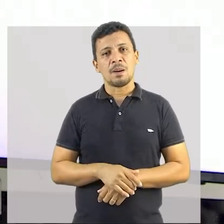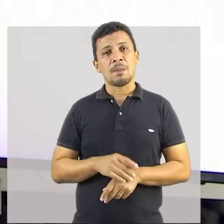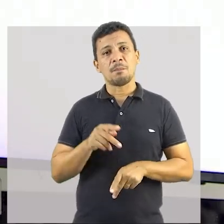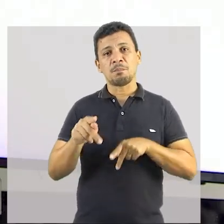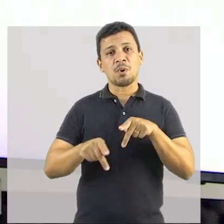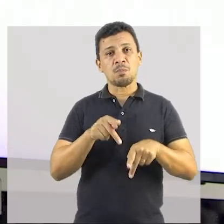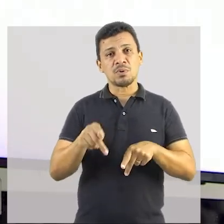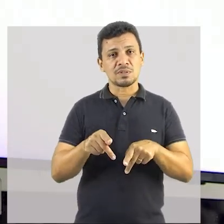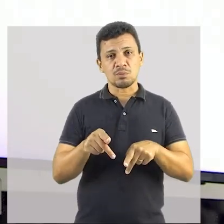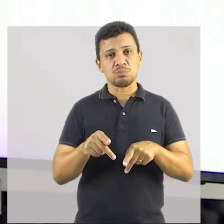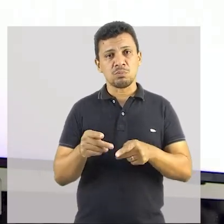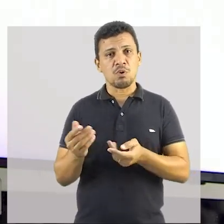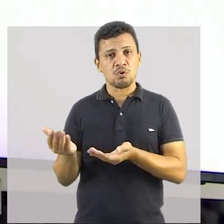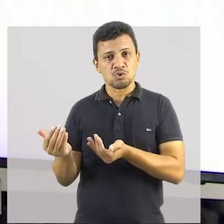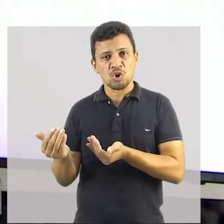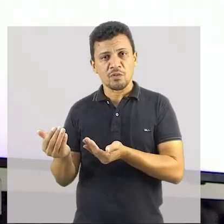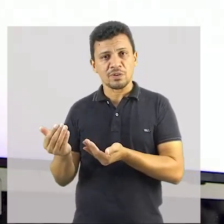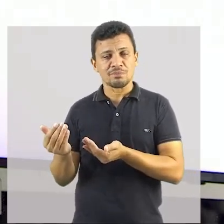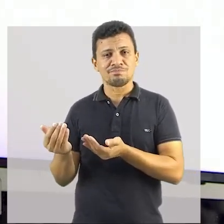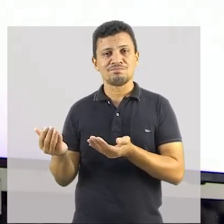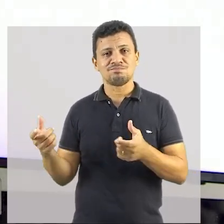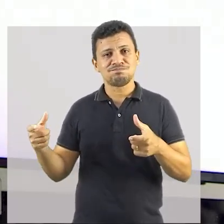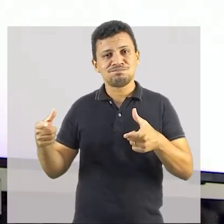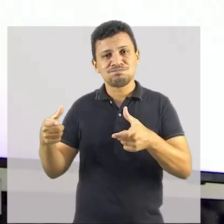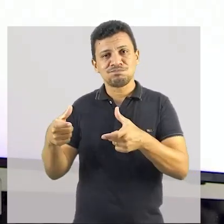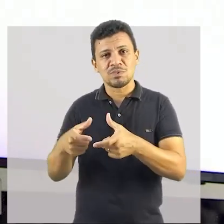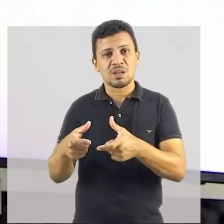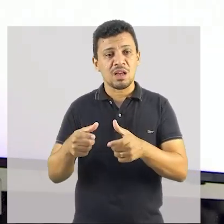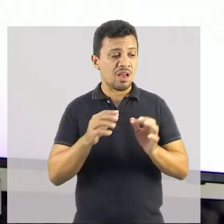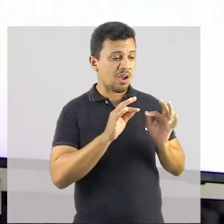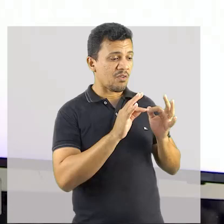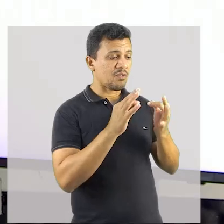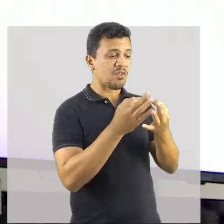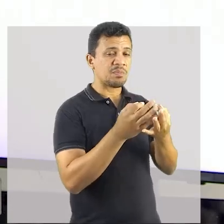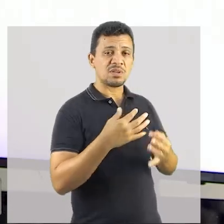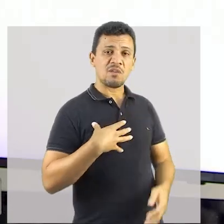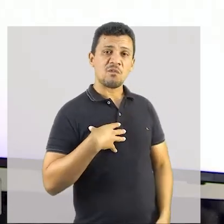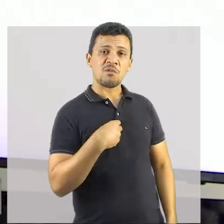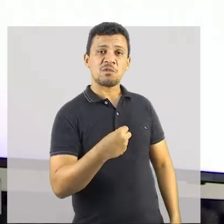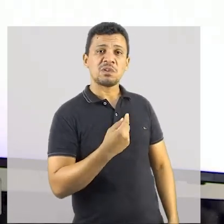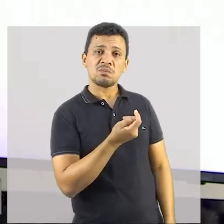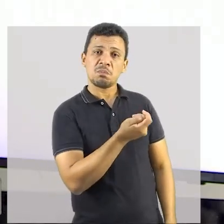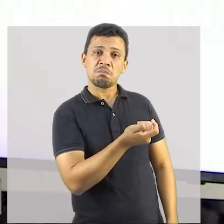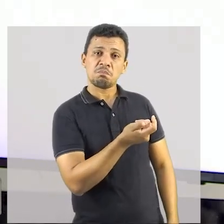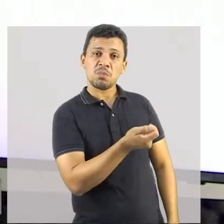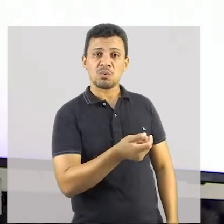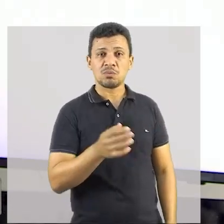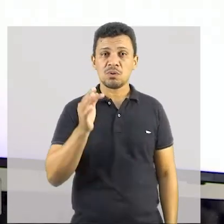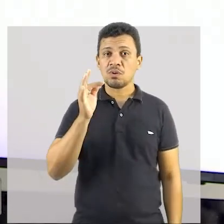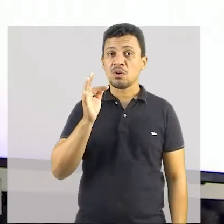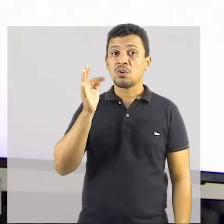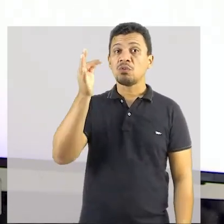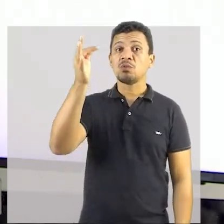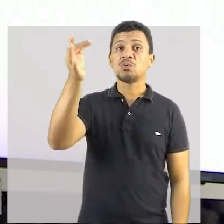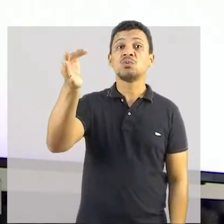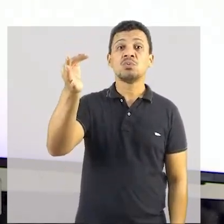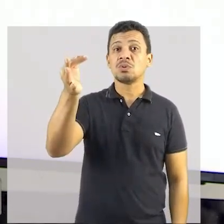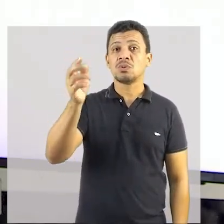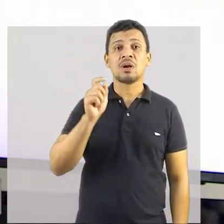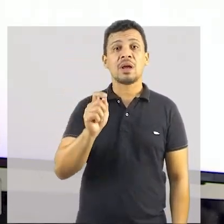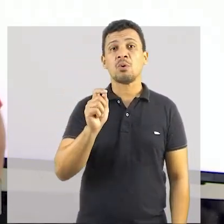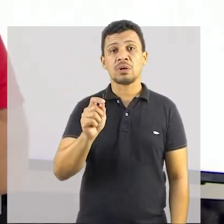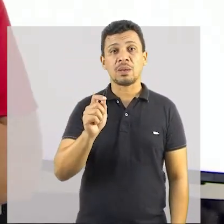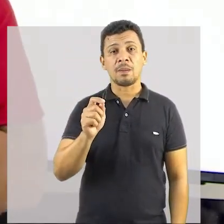enquanto população jovem. As famílias estão tendo cada vez menos filhos. Então, no futuro bem próximo, poucos filhos